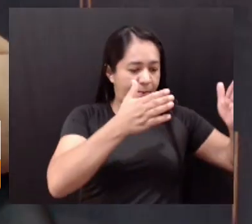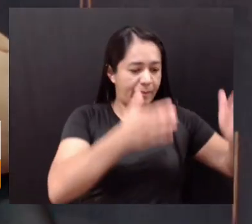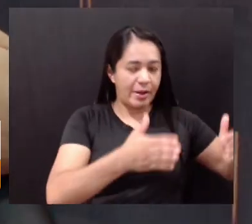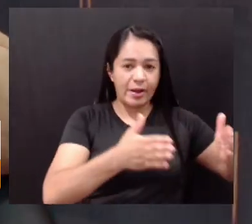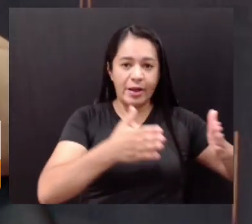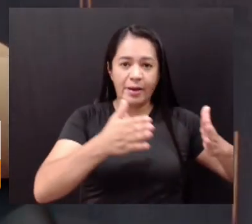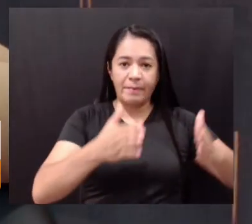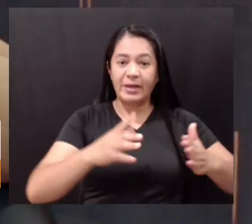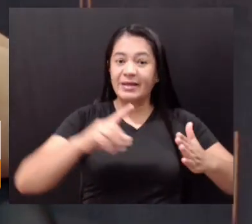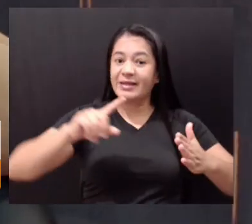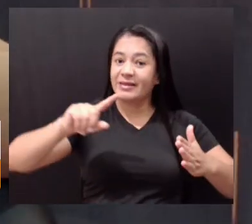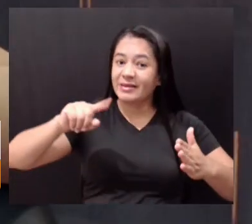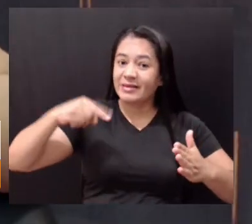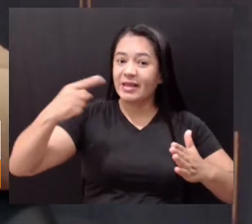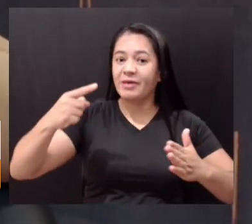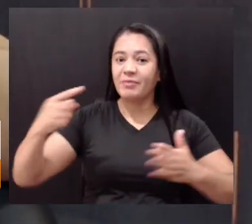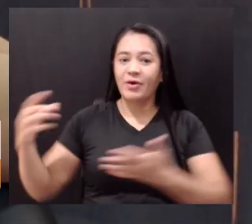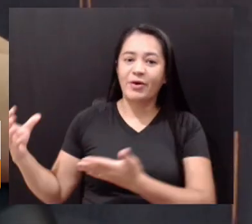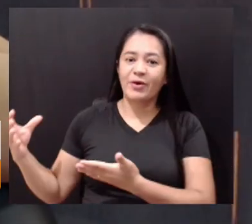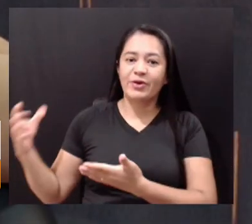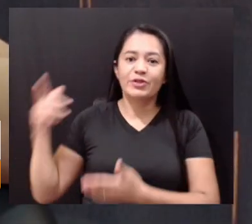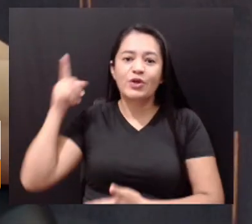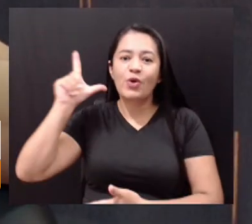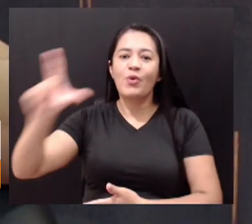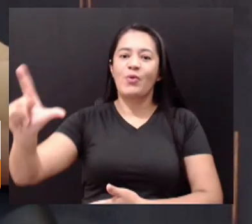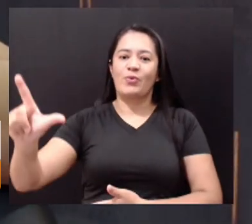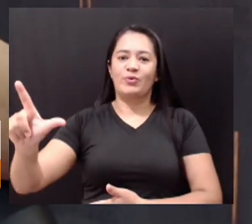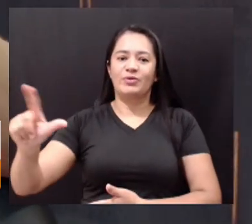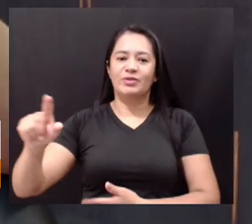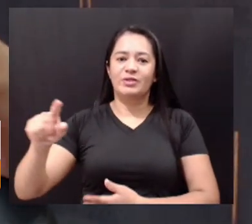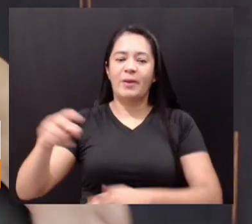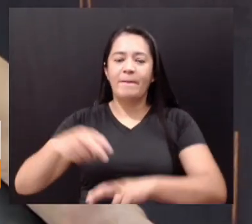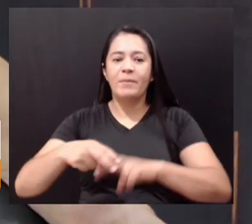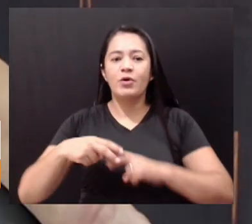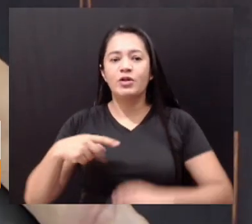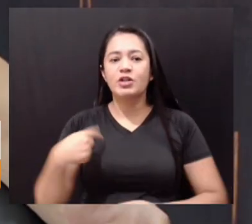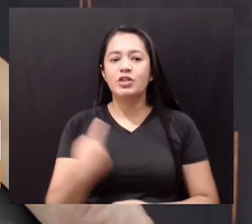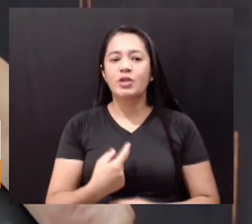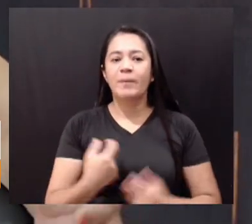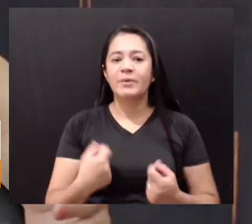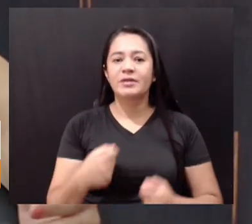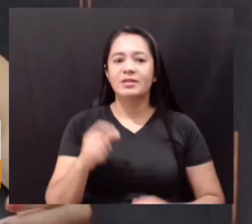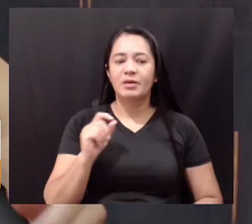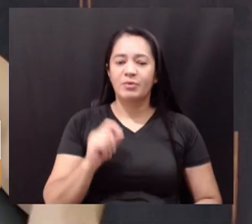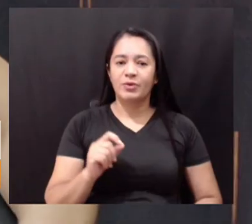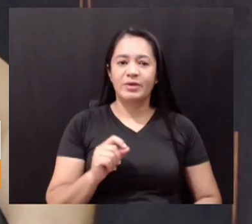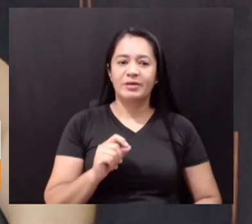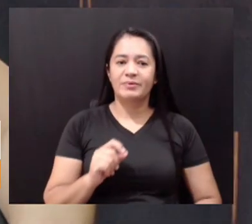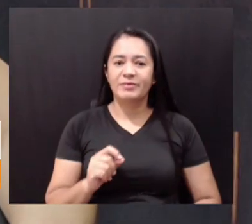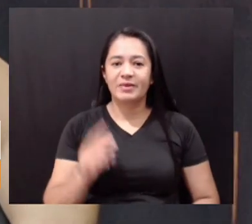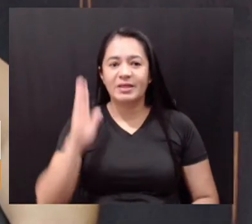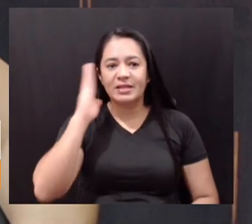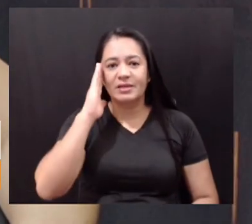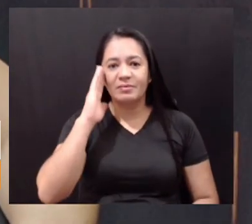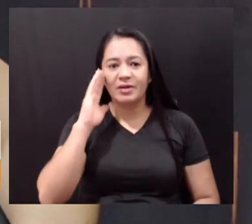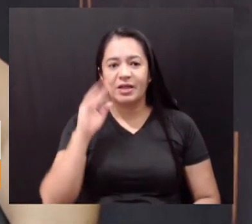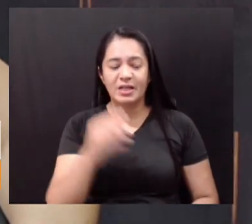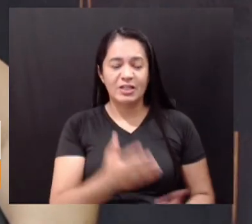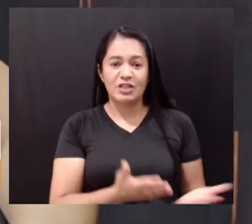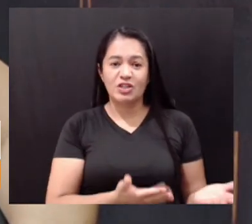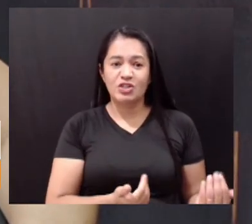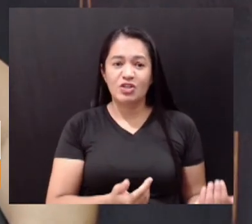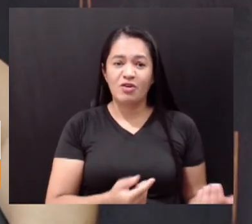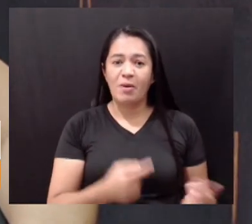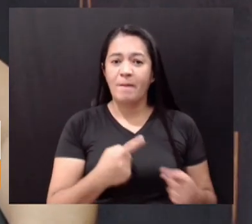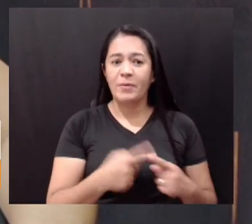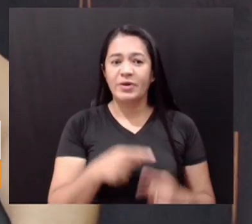que contextualizar também aonde a gente está para poder também não crucificar esses jovens que eles trazem